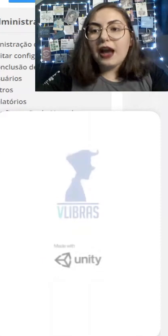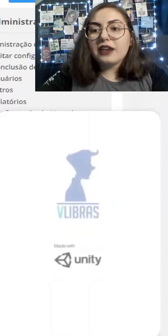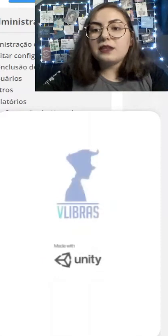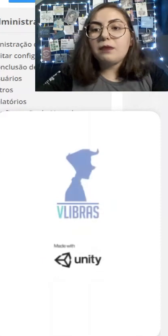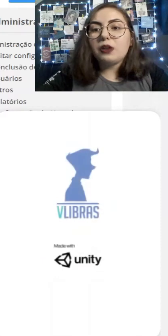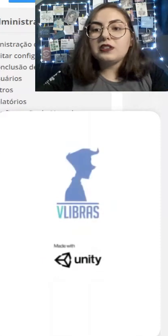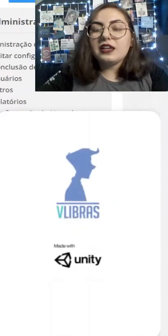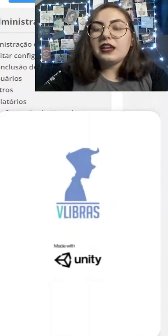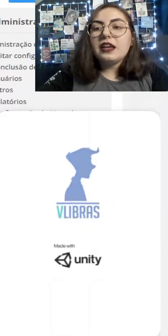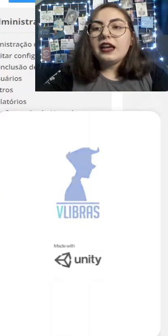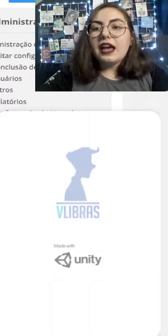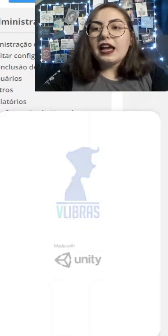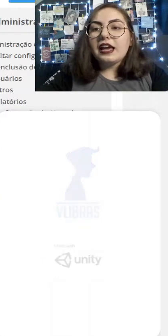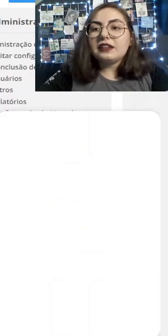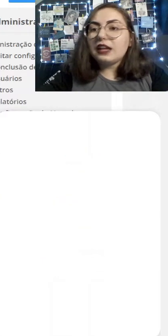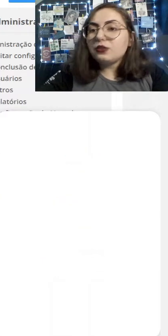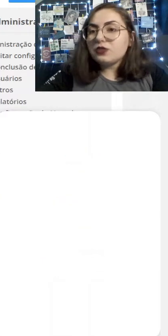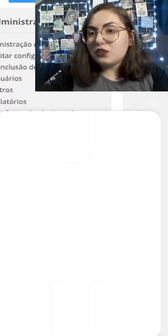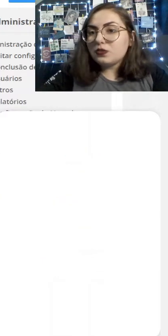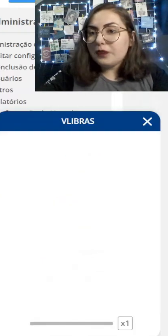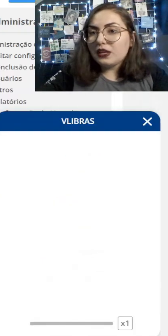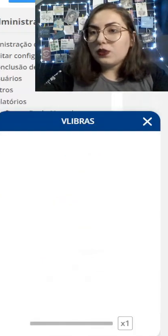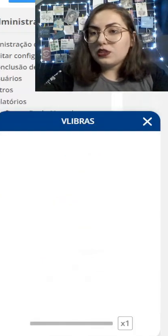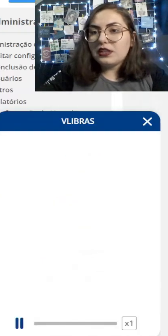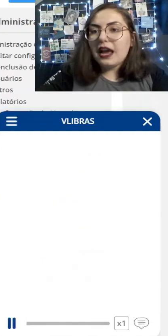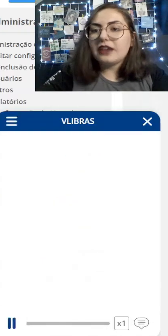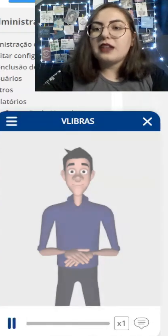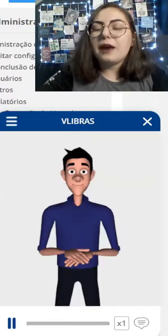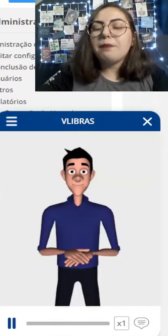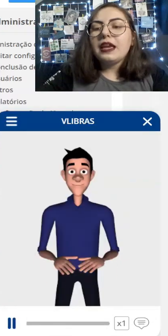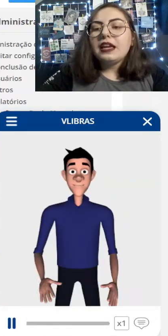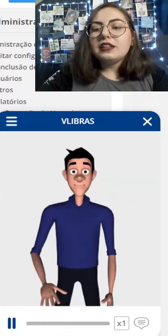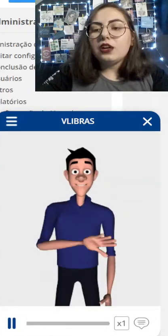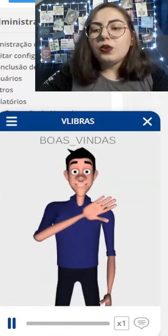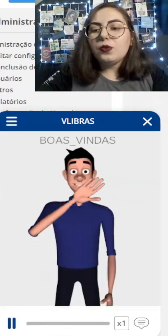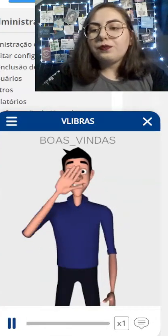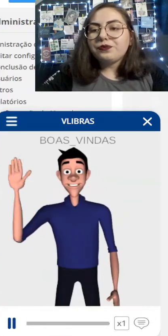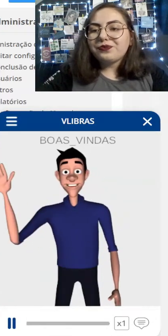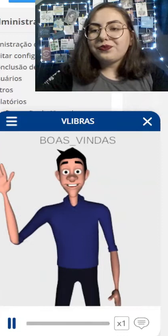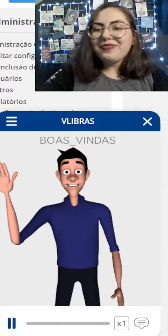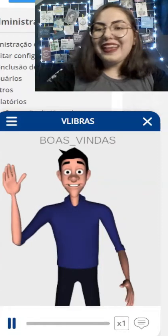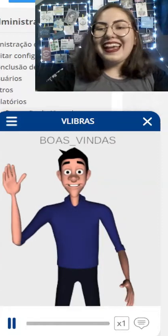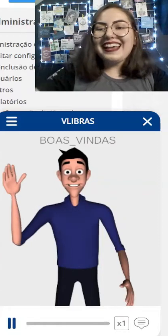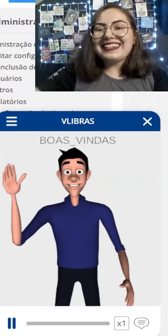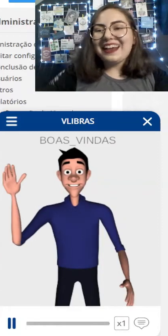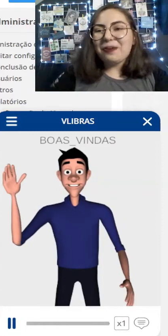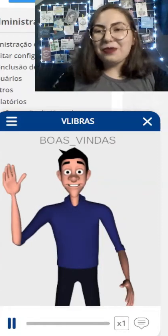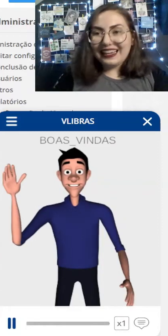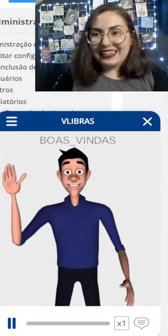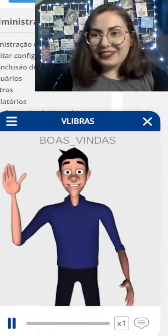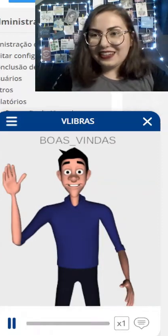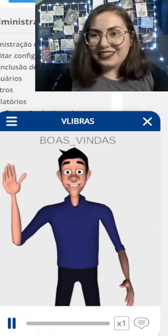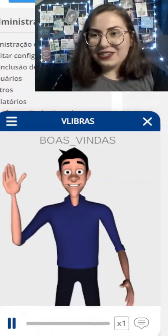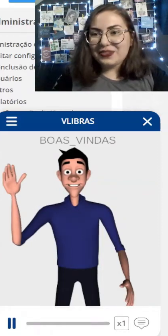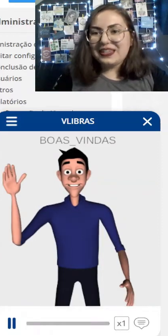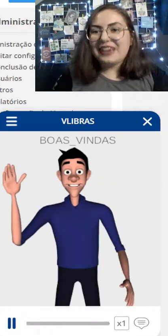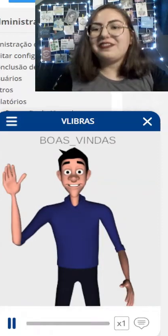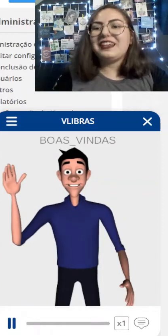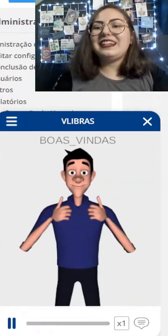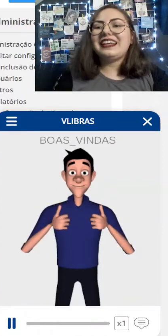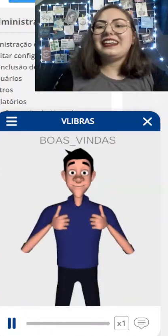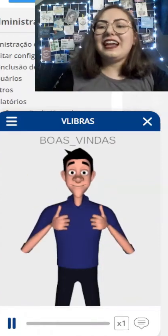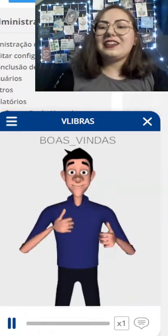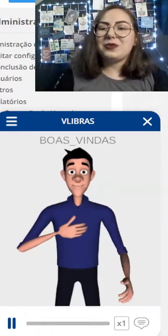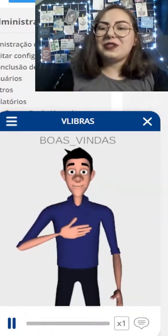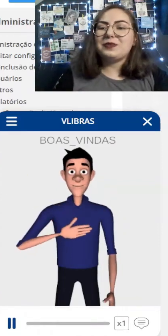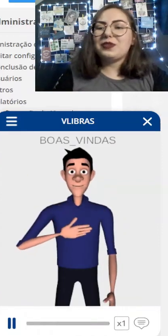elementos textuais que podem ser traduzidos para a língua de sinais tá então esse é o bonequinho que a gente